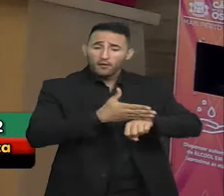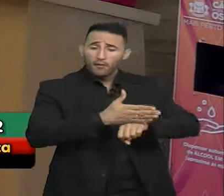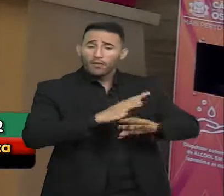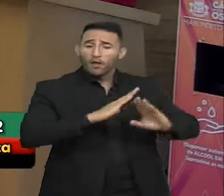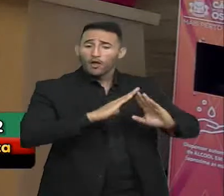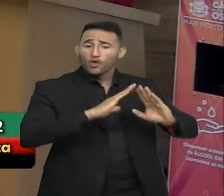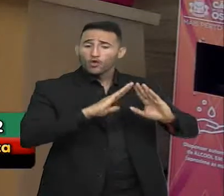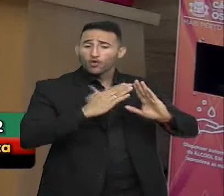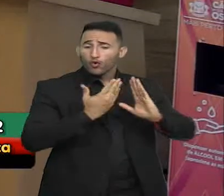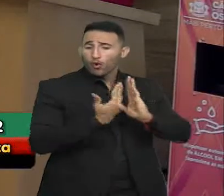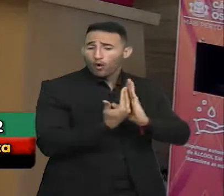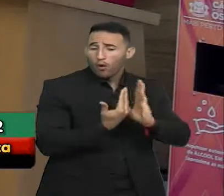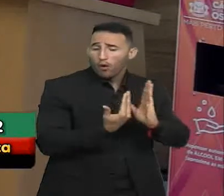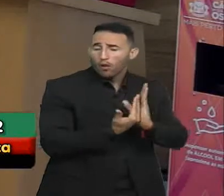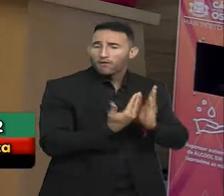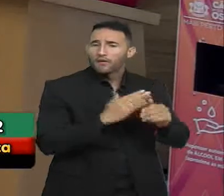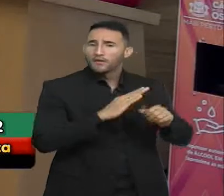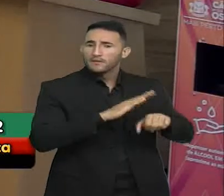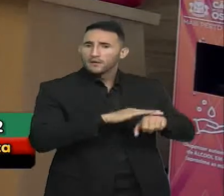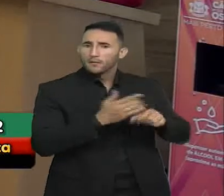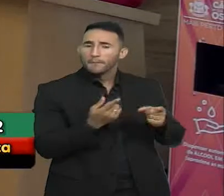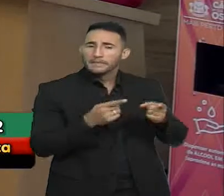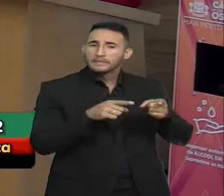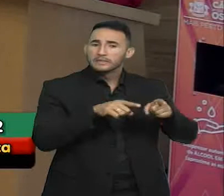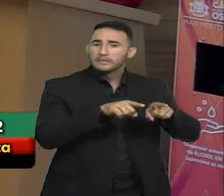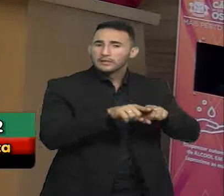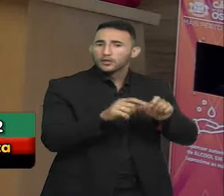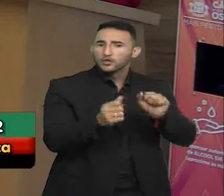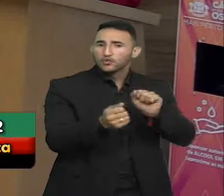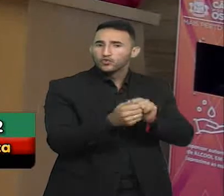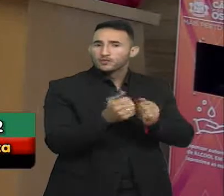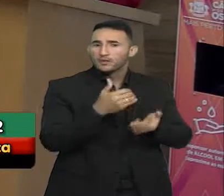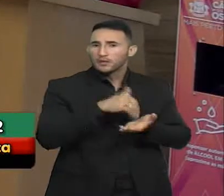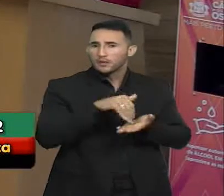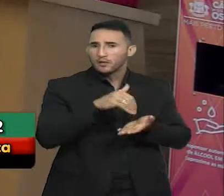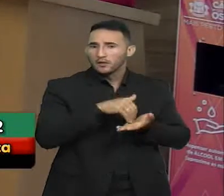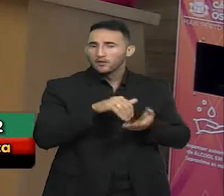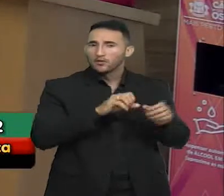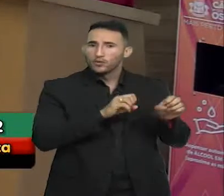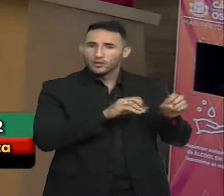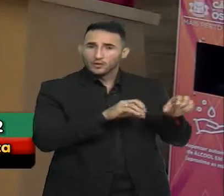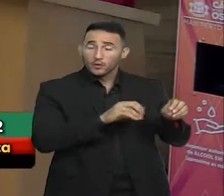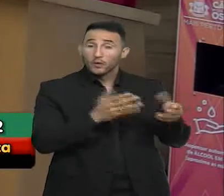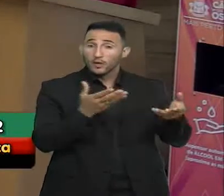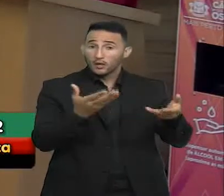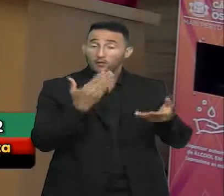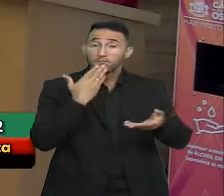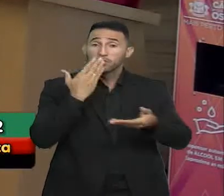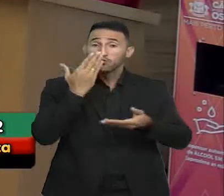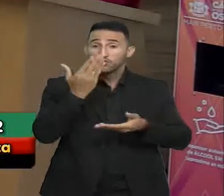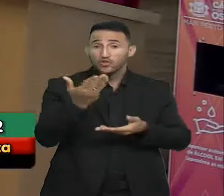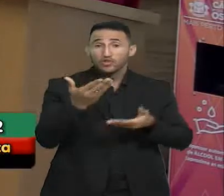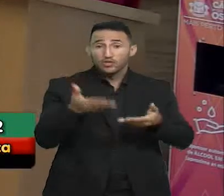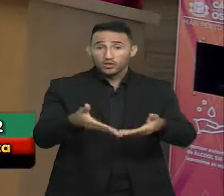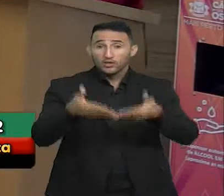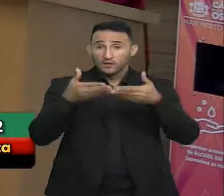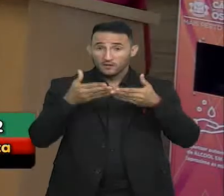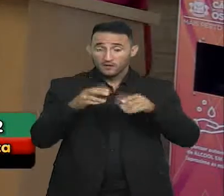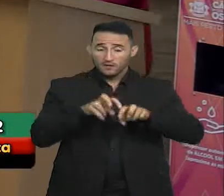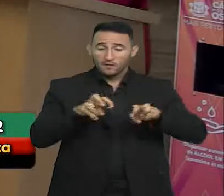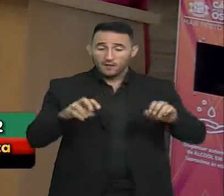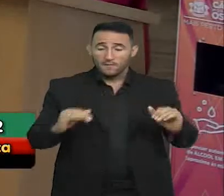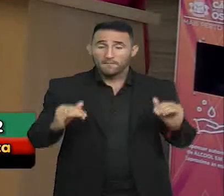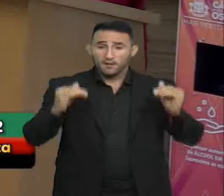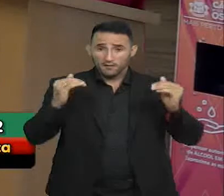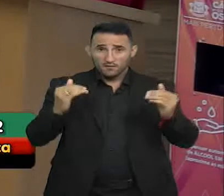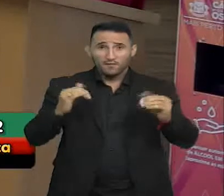interreligioso. Fazemos parceria com as secretarias da educação. E já quero pedir licenças à mesa para